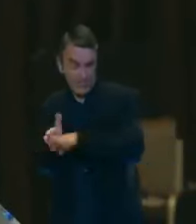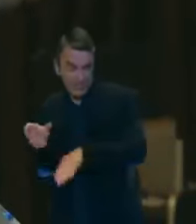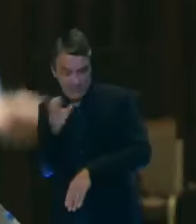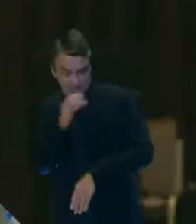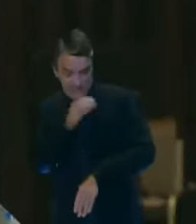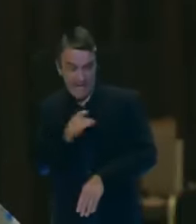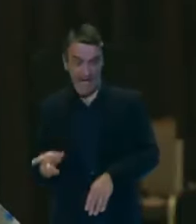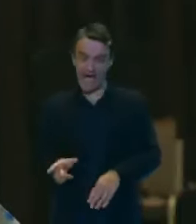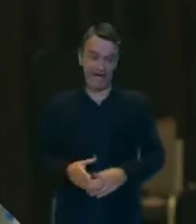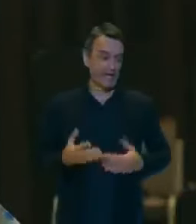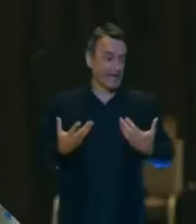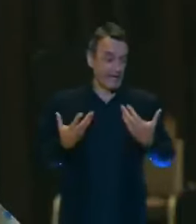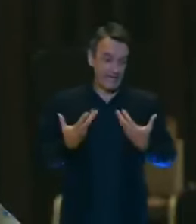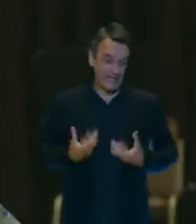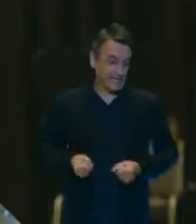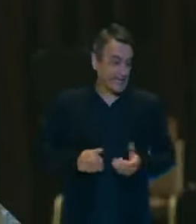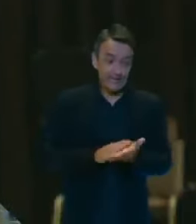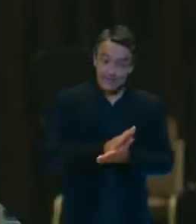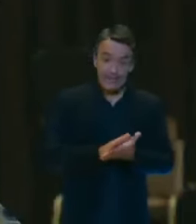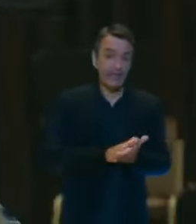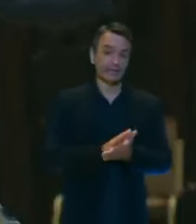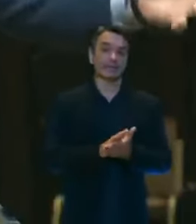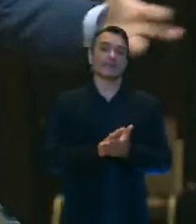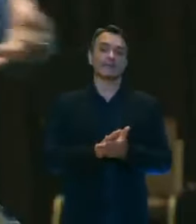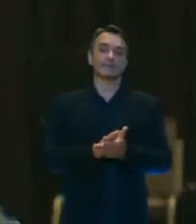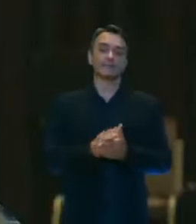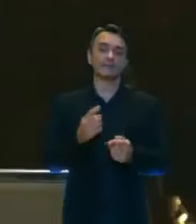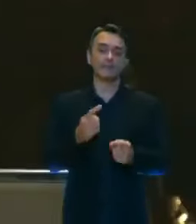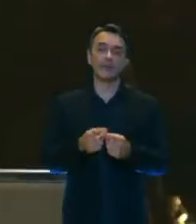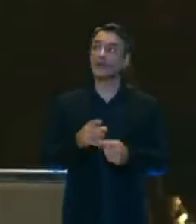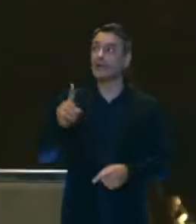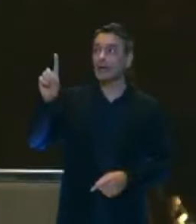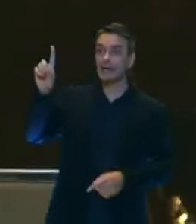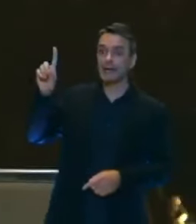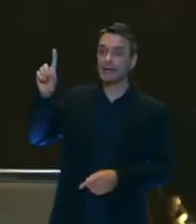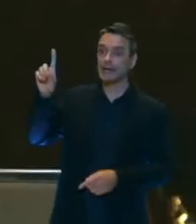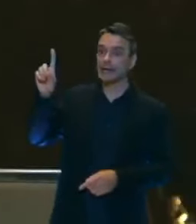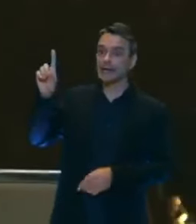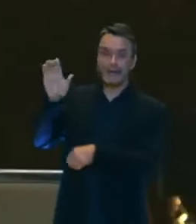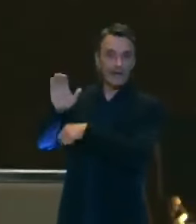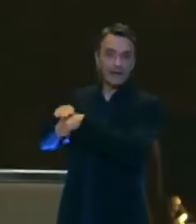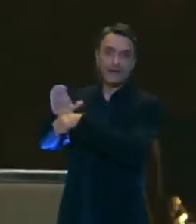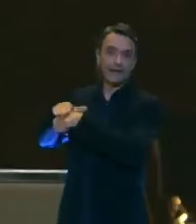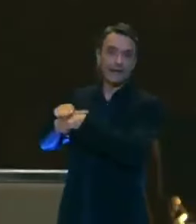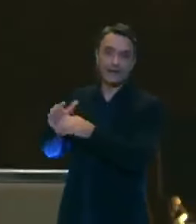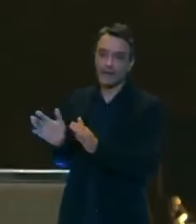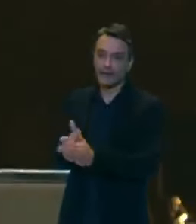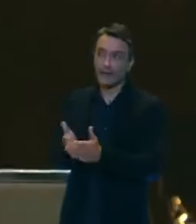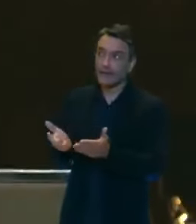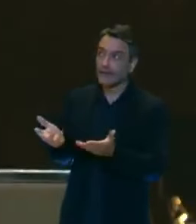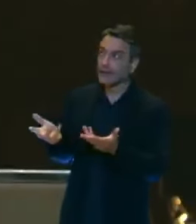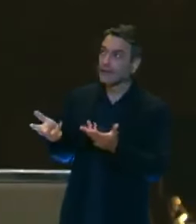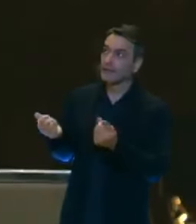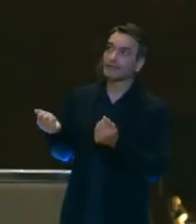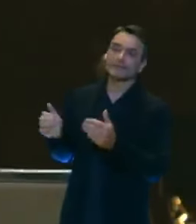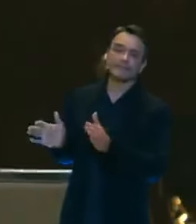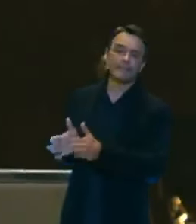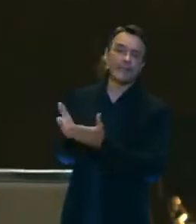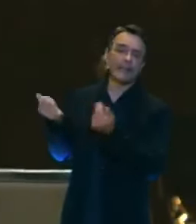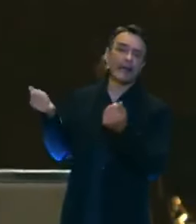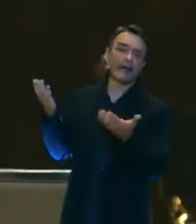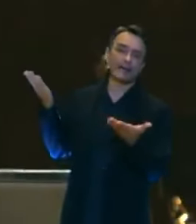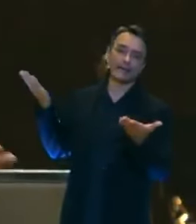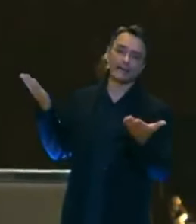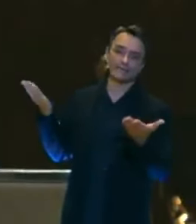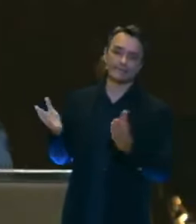vão se cansar. Existem recursos sobrenaturais que eu quero disponibilizar a vocês. E é